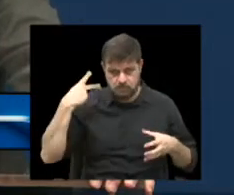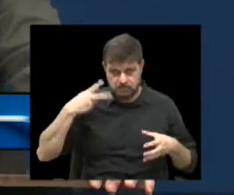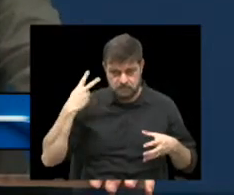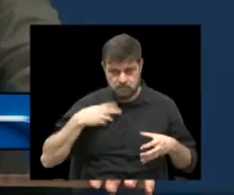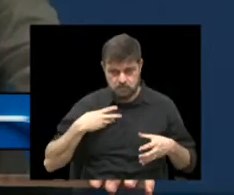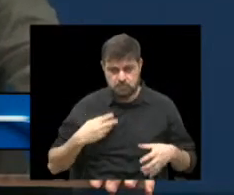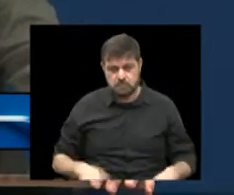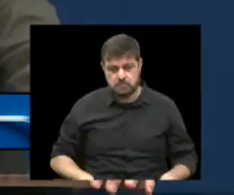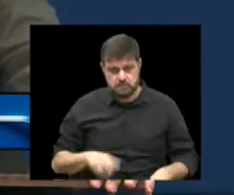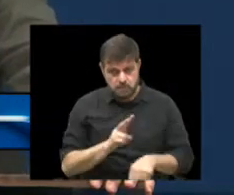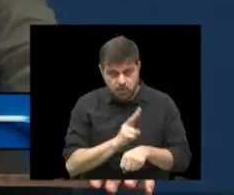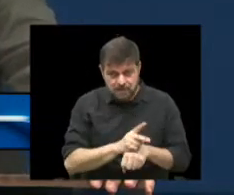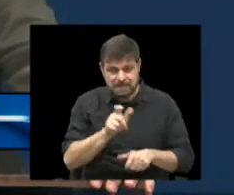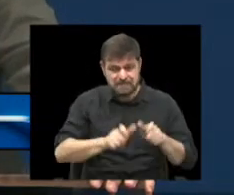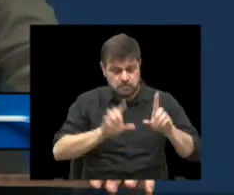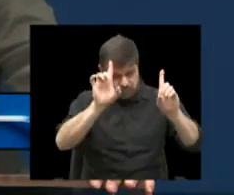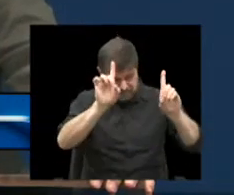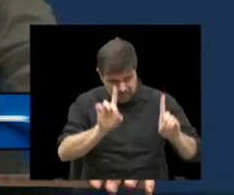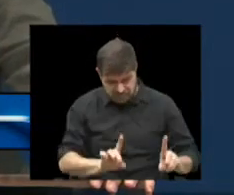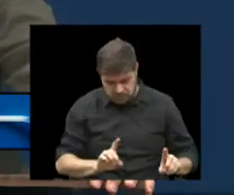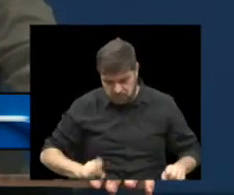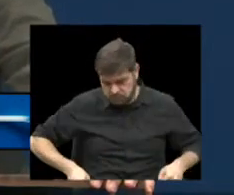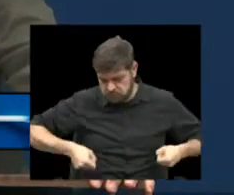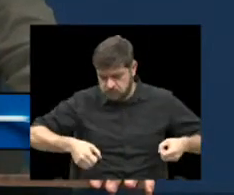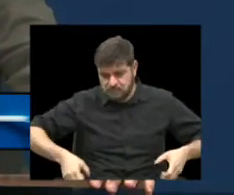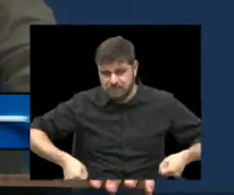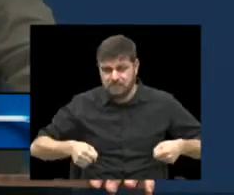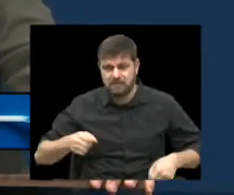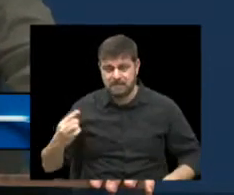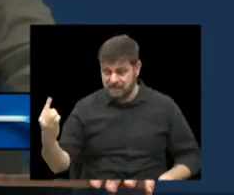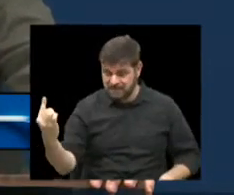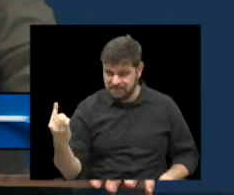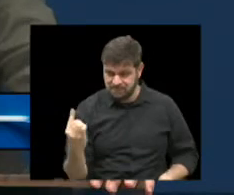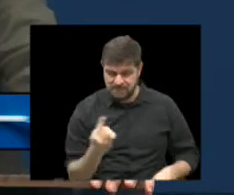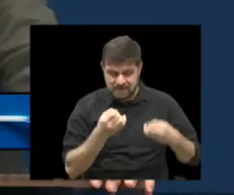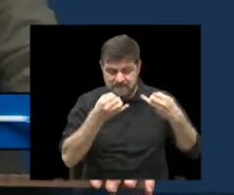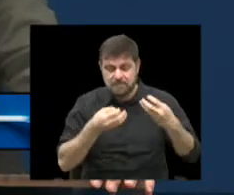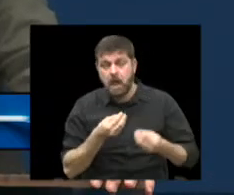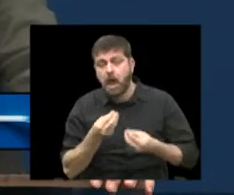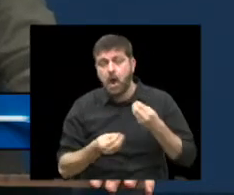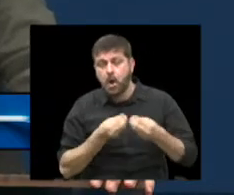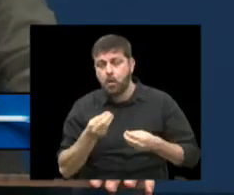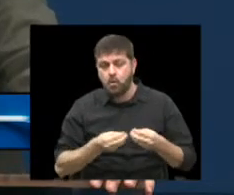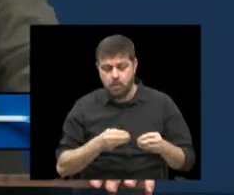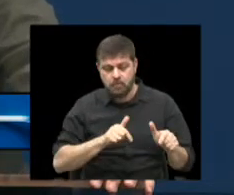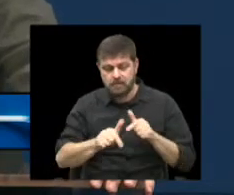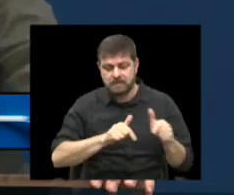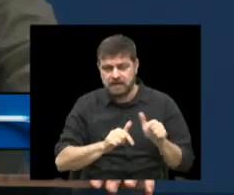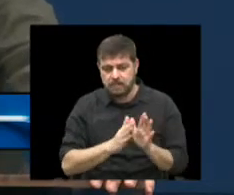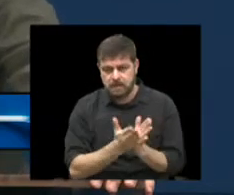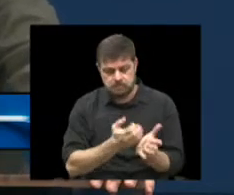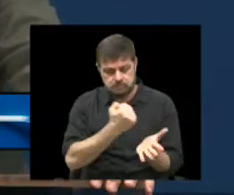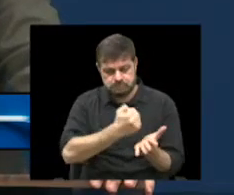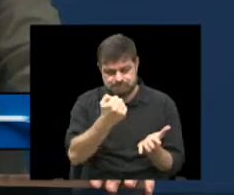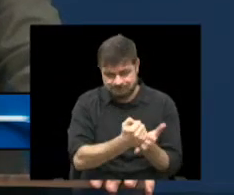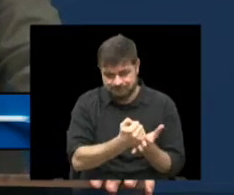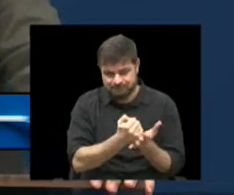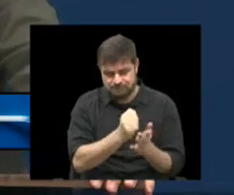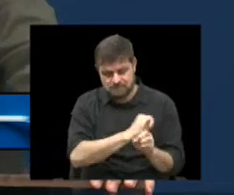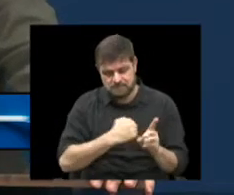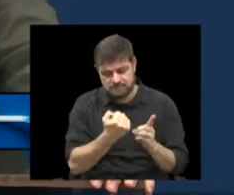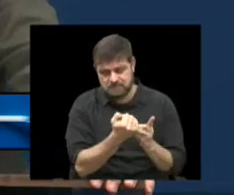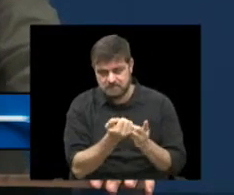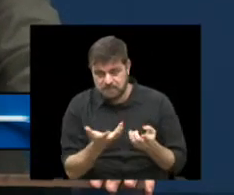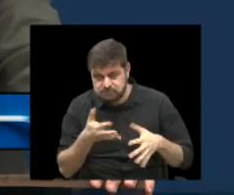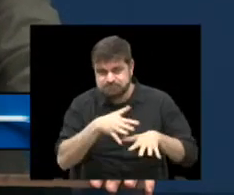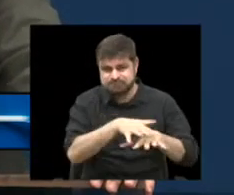deficiência e mobilidade reduzida, vai falar sobre emprego para as pessoas com deficiência. E é um assunto